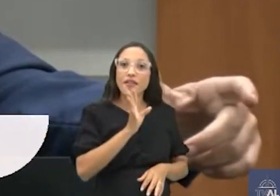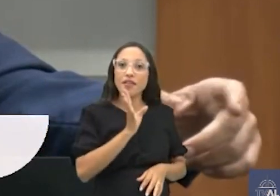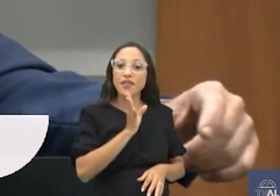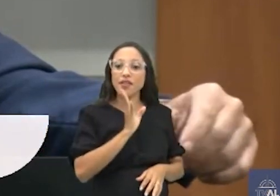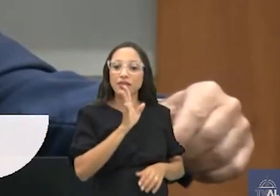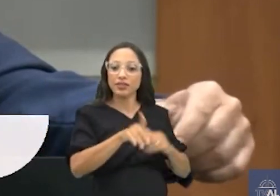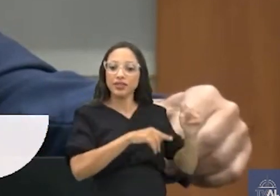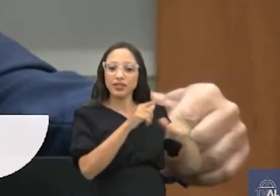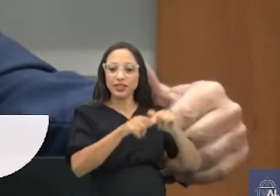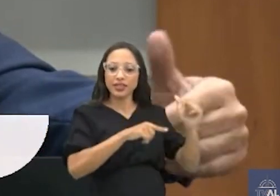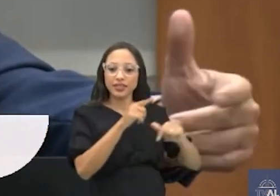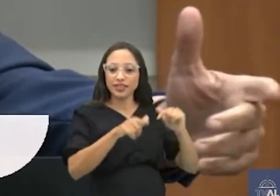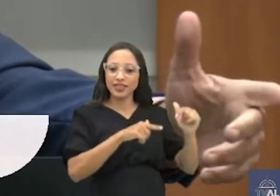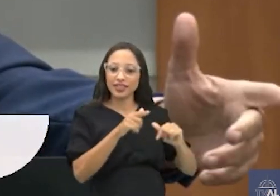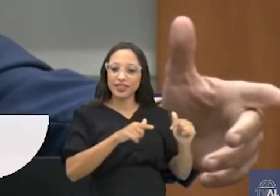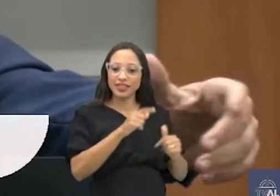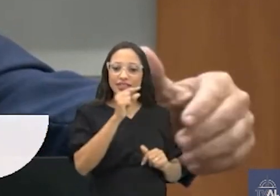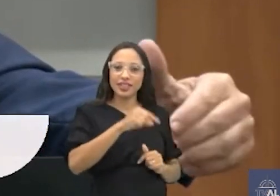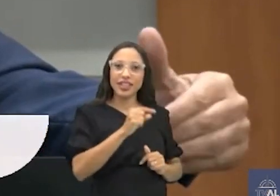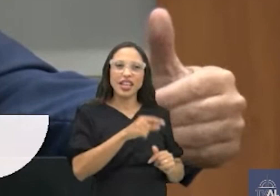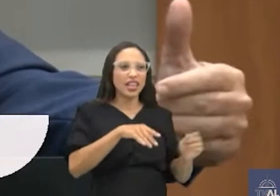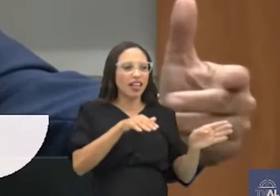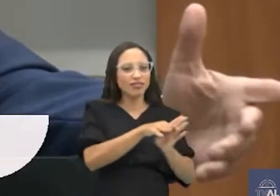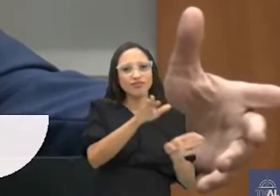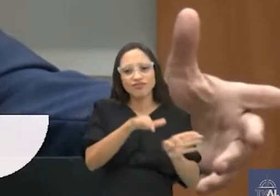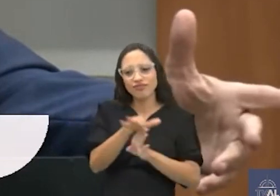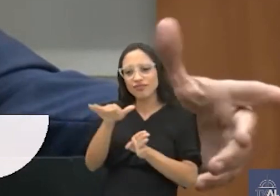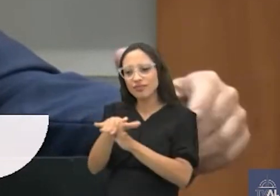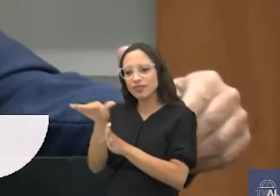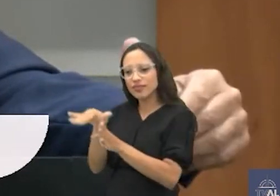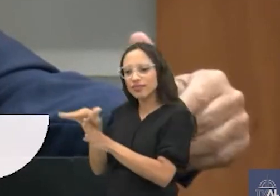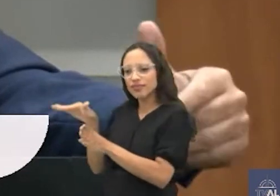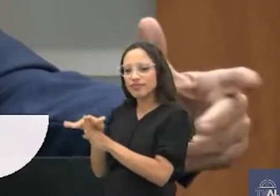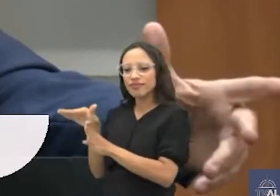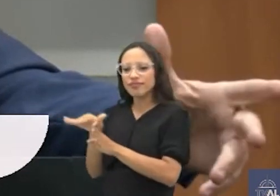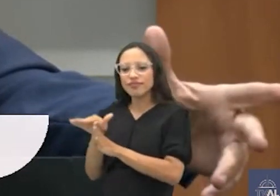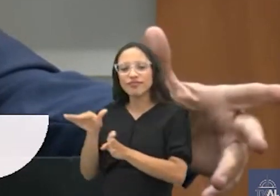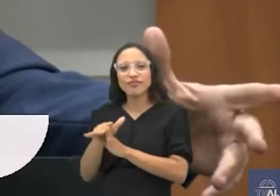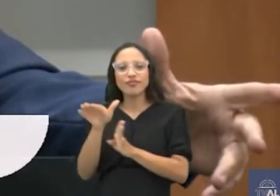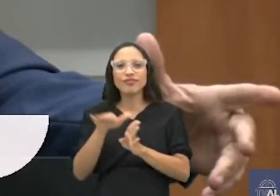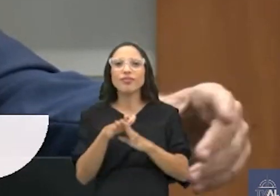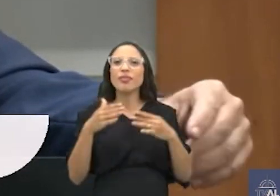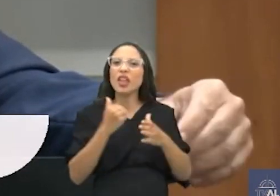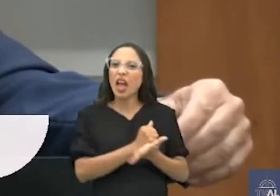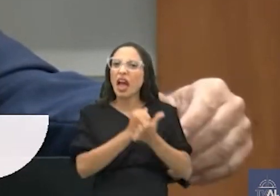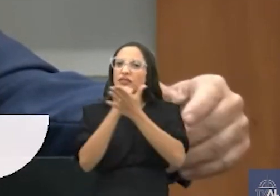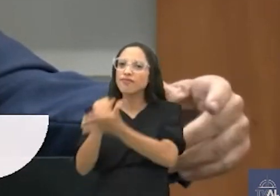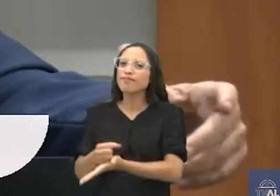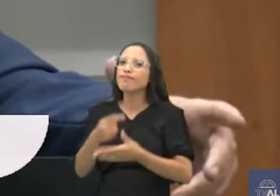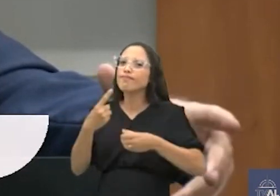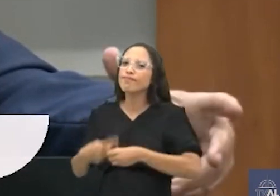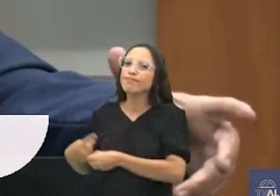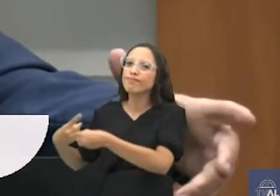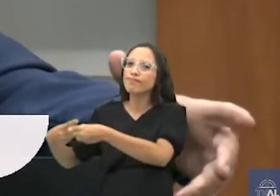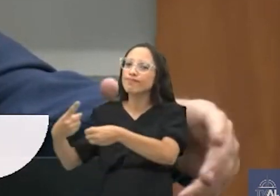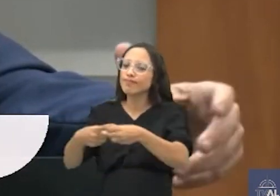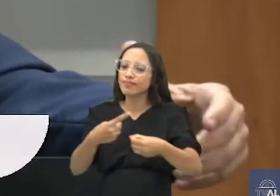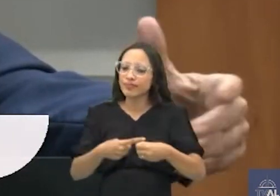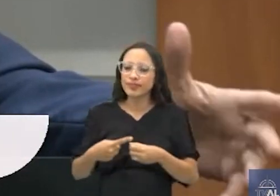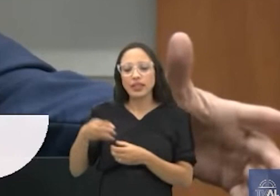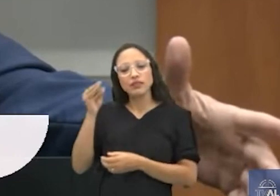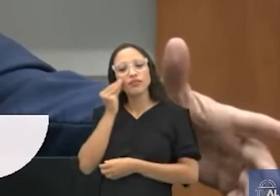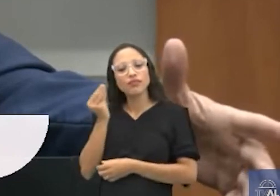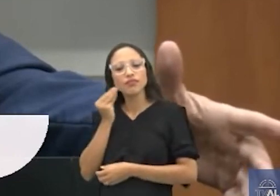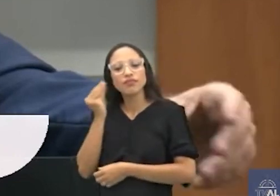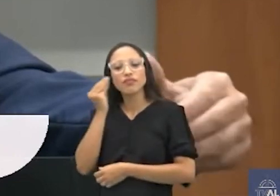para ser uma coisa orientativa que orienta os municípios que apoia os municípios e com a experiência de